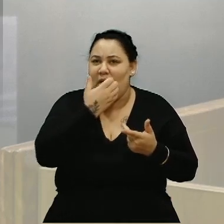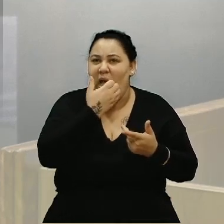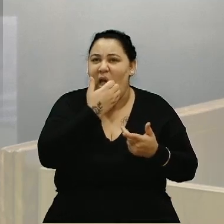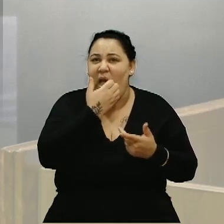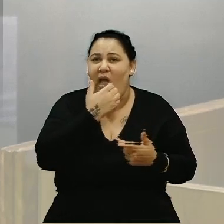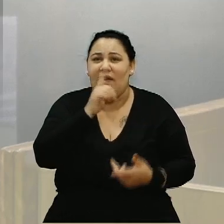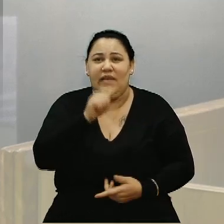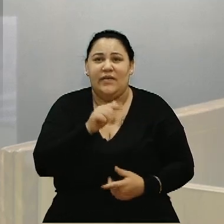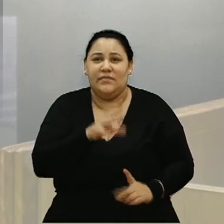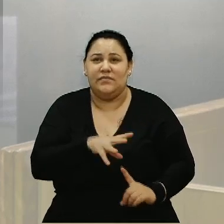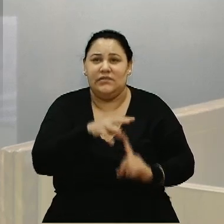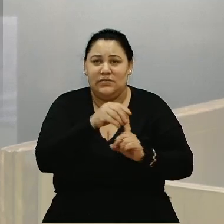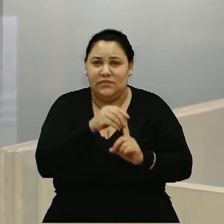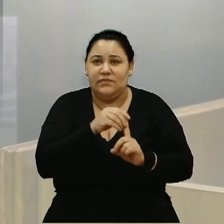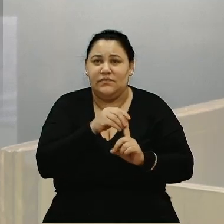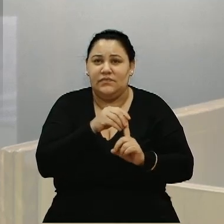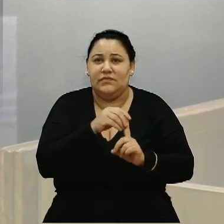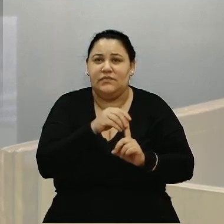absolutamente